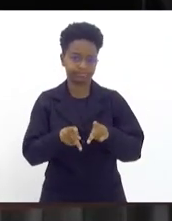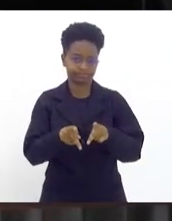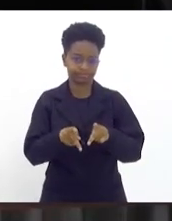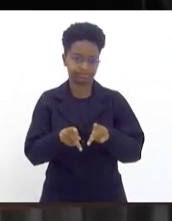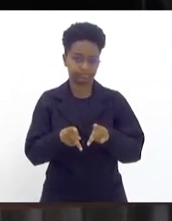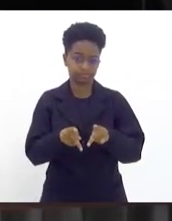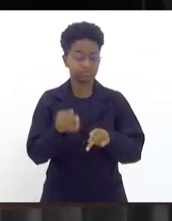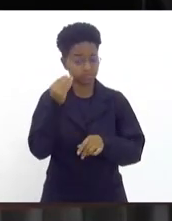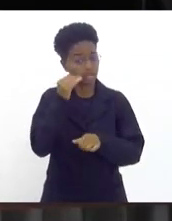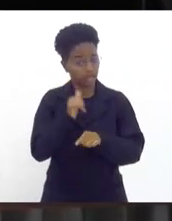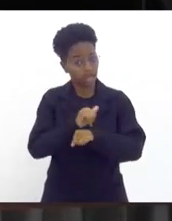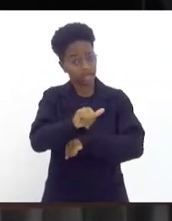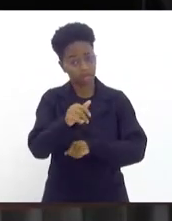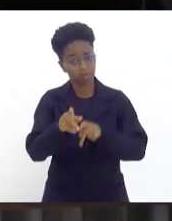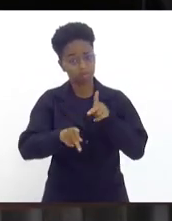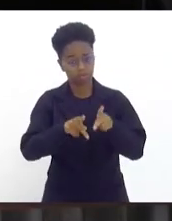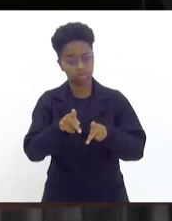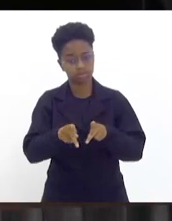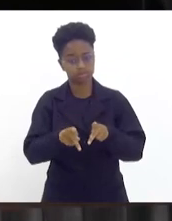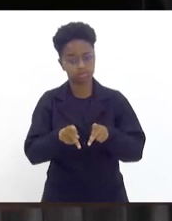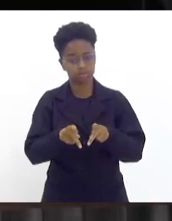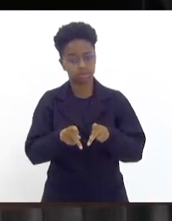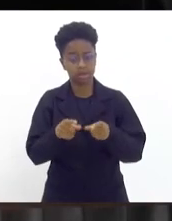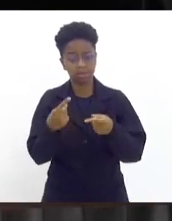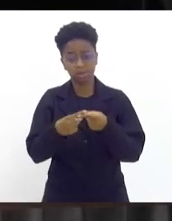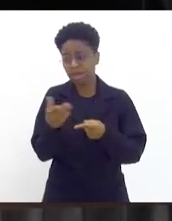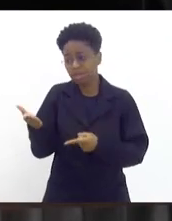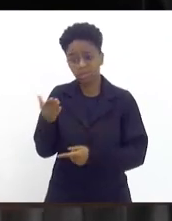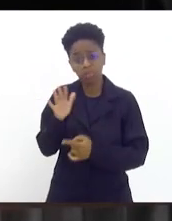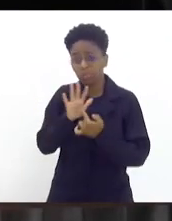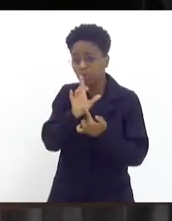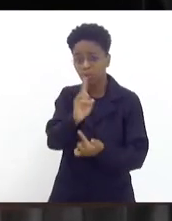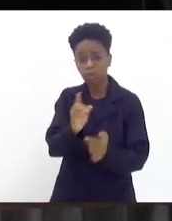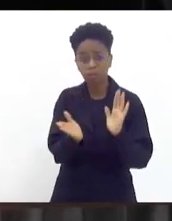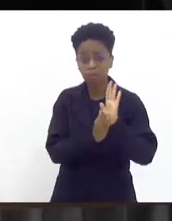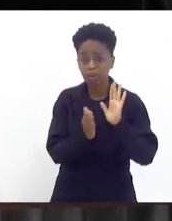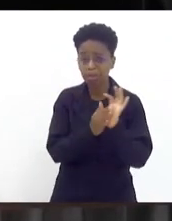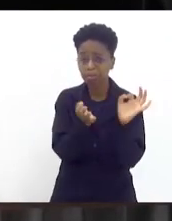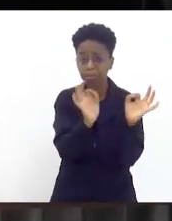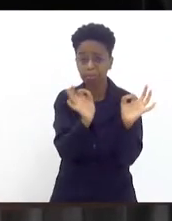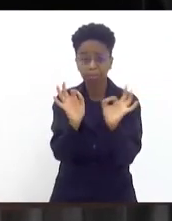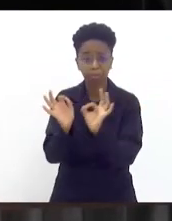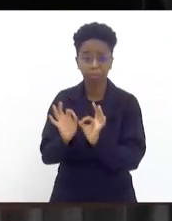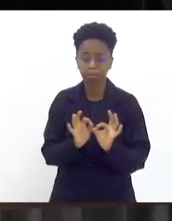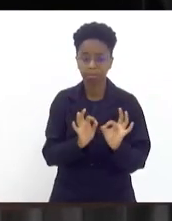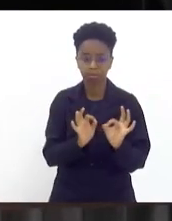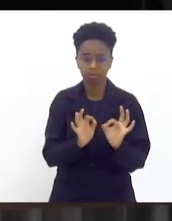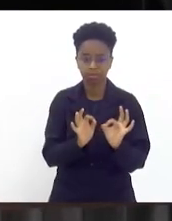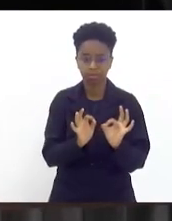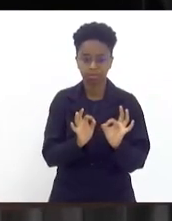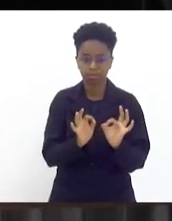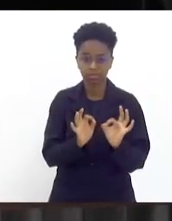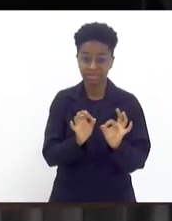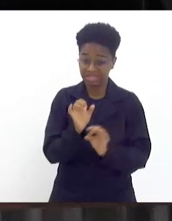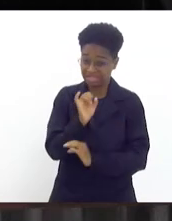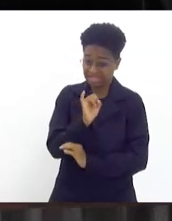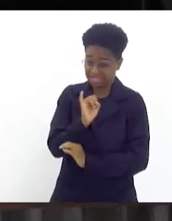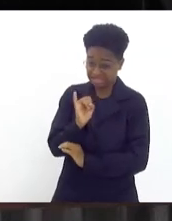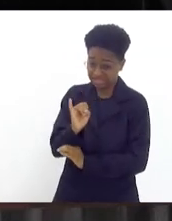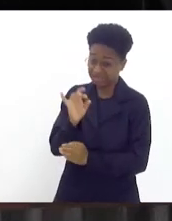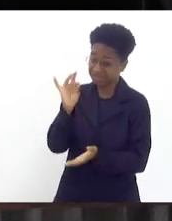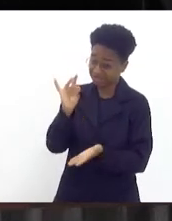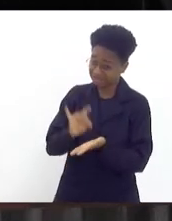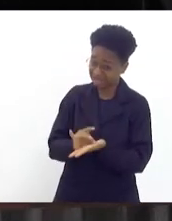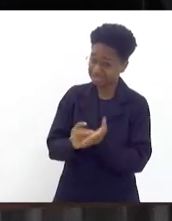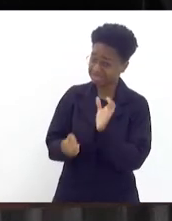enganar a população porque ele não apresentou a proposta nenhuma e se for implementar